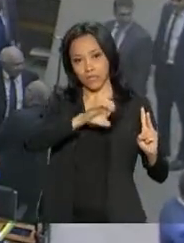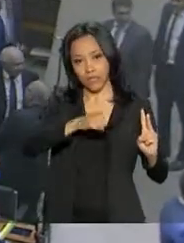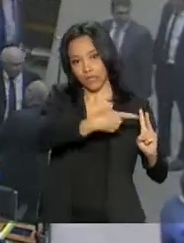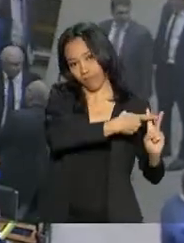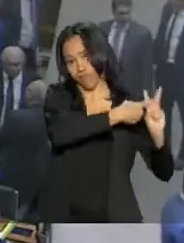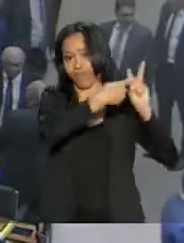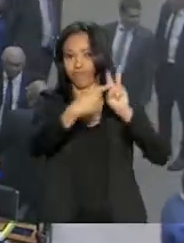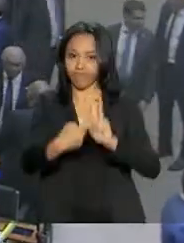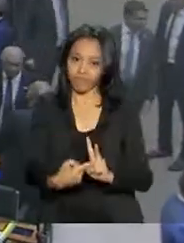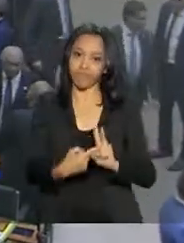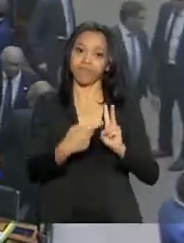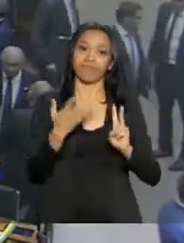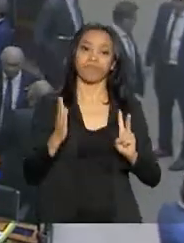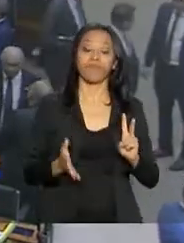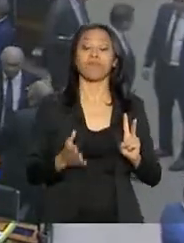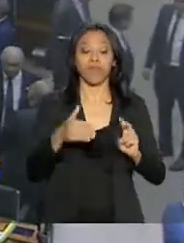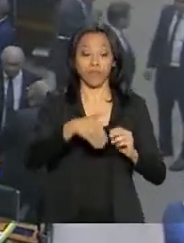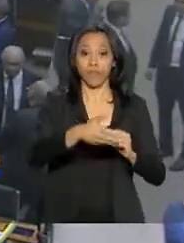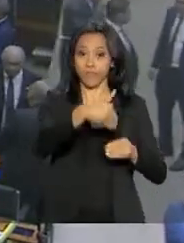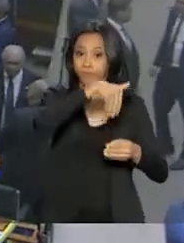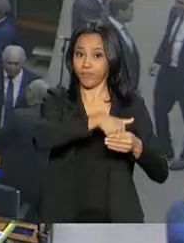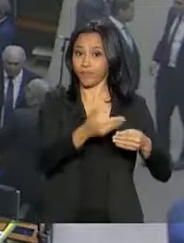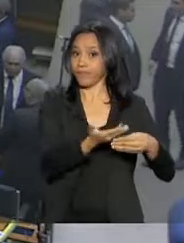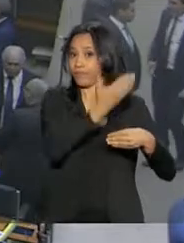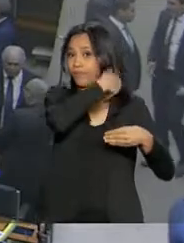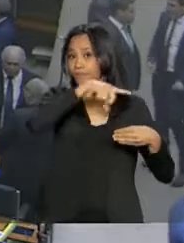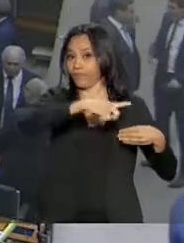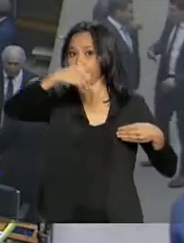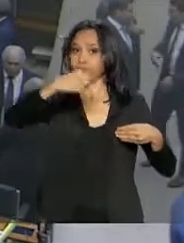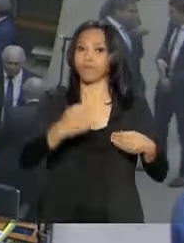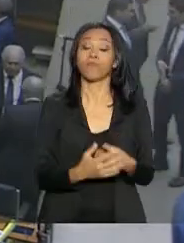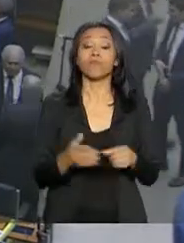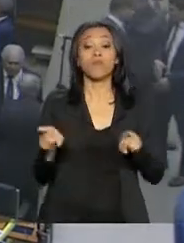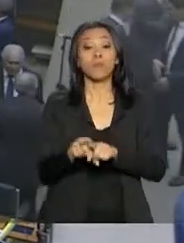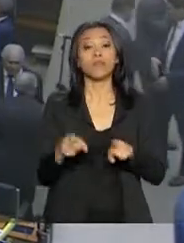A Constituição Federal foi aprovada